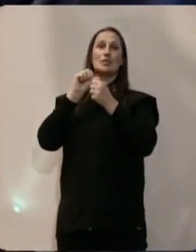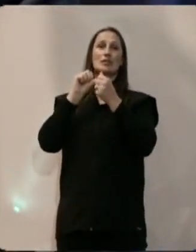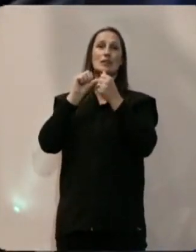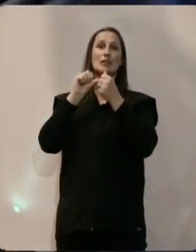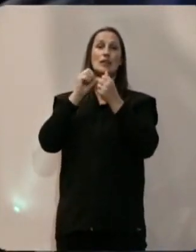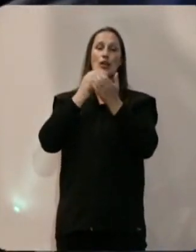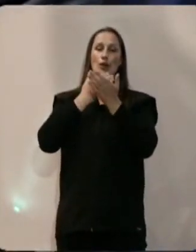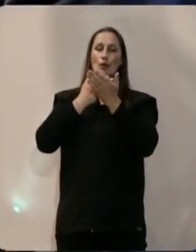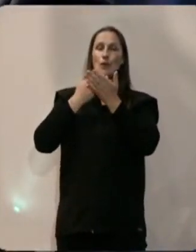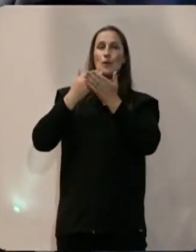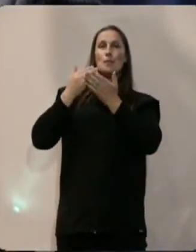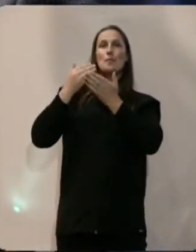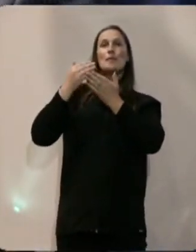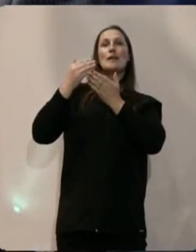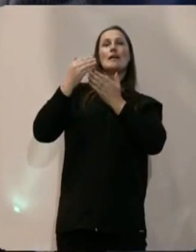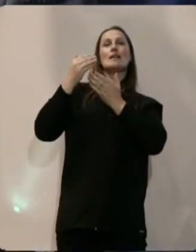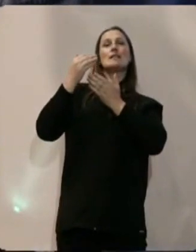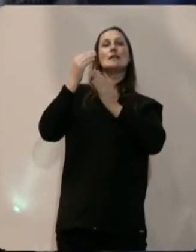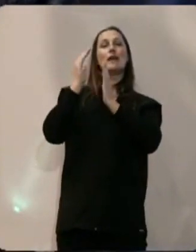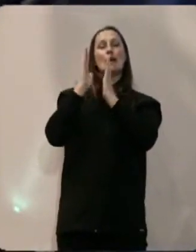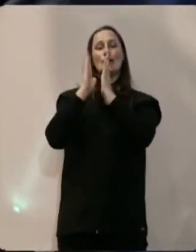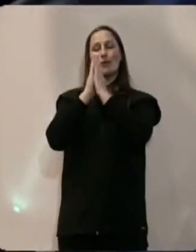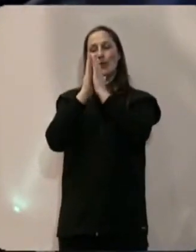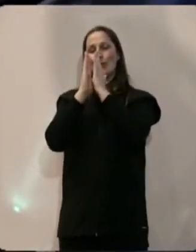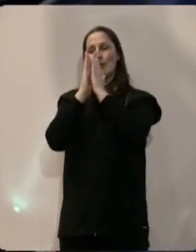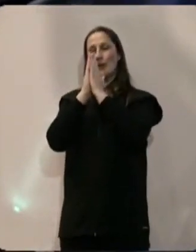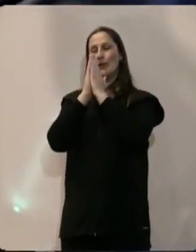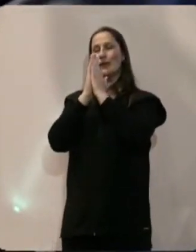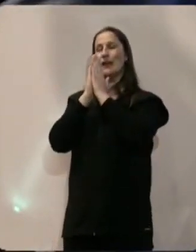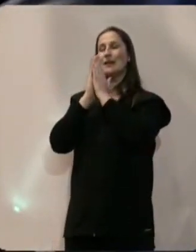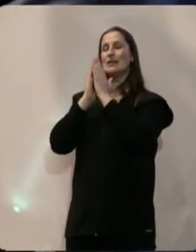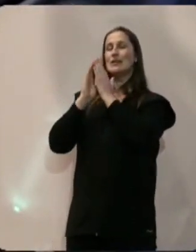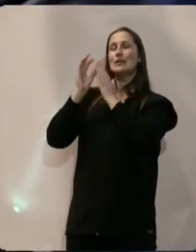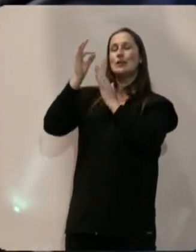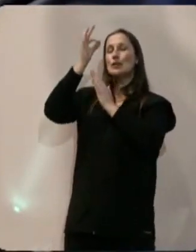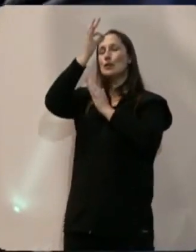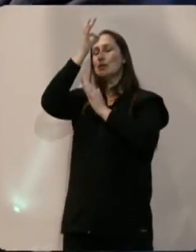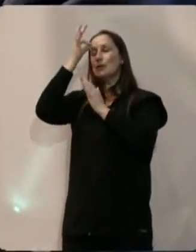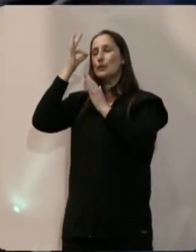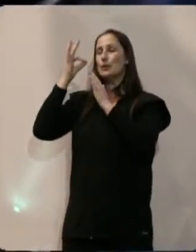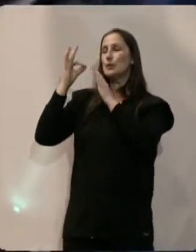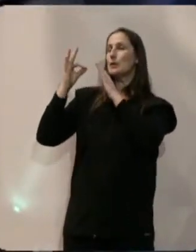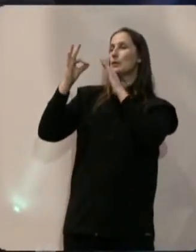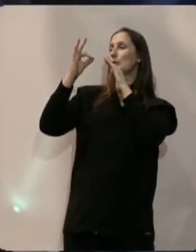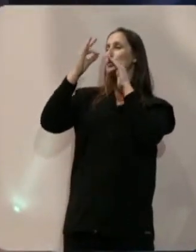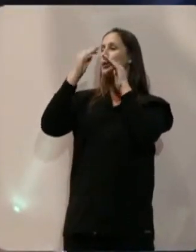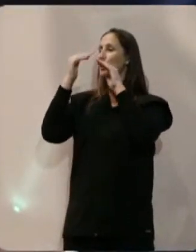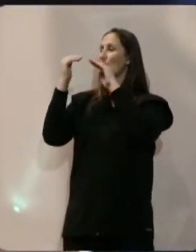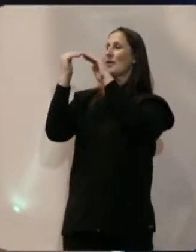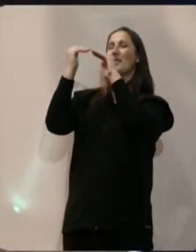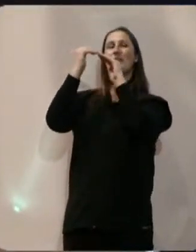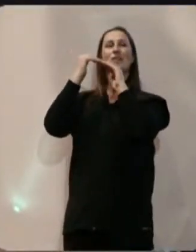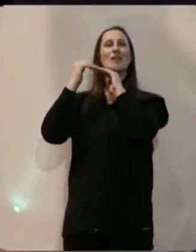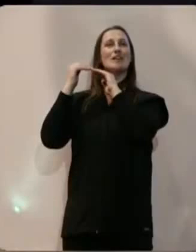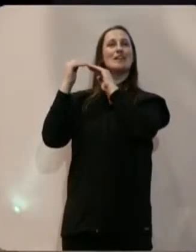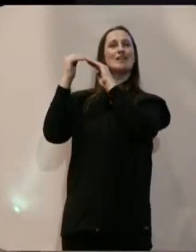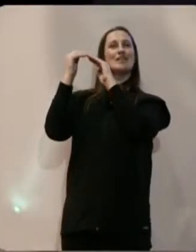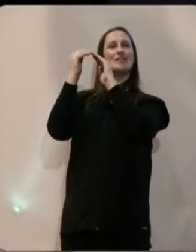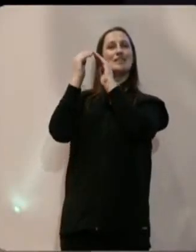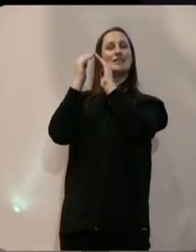no Espírito, movidos pelo Senhor. E as nossas orações se tornam orações